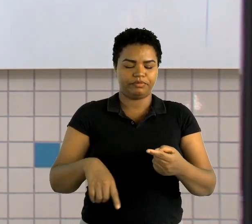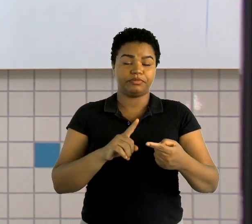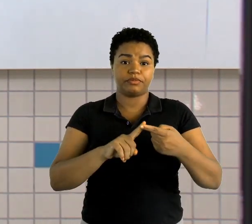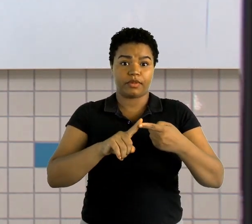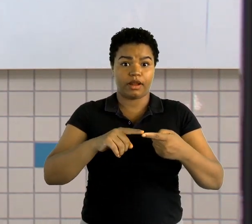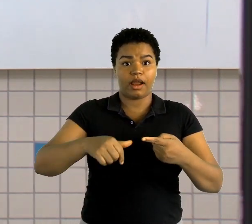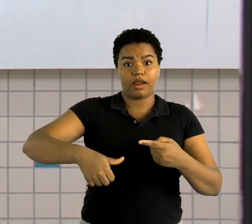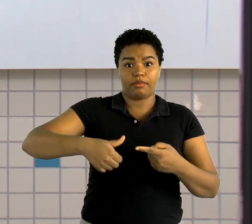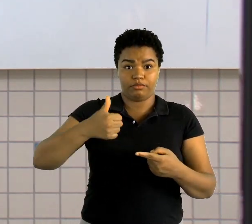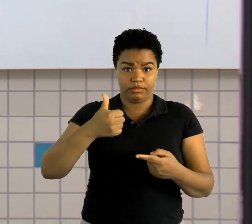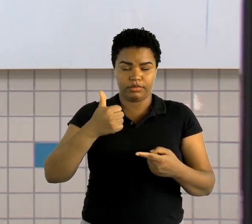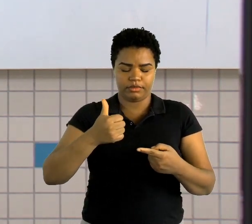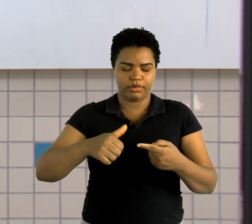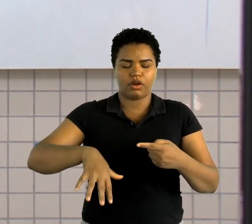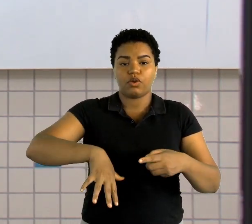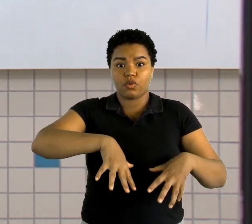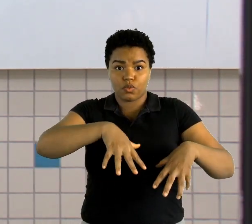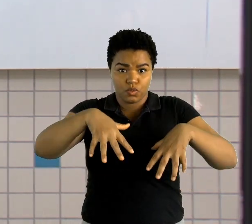Evapora, vou dar de novo.